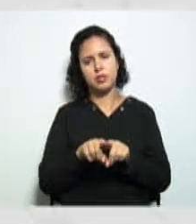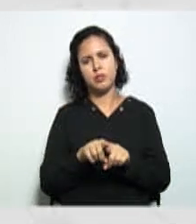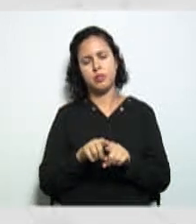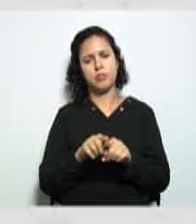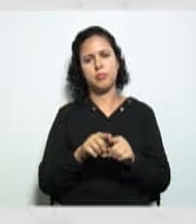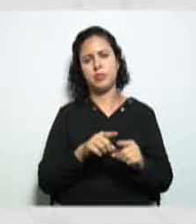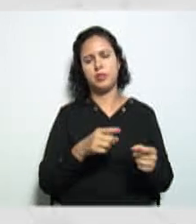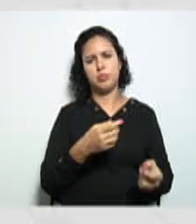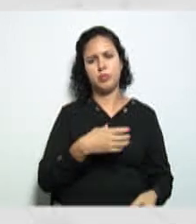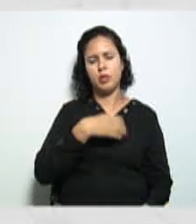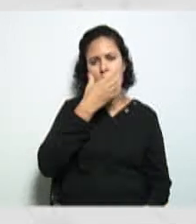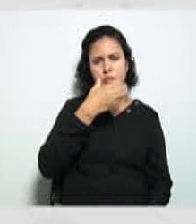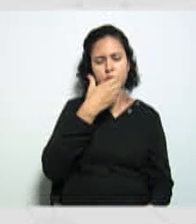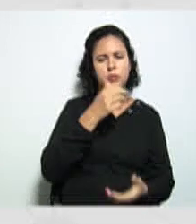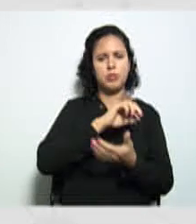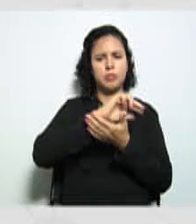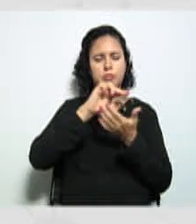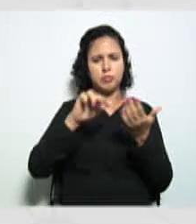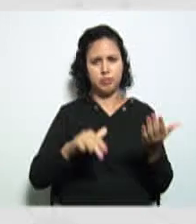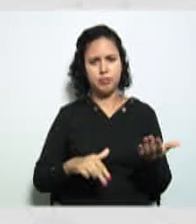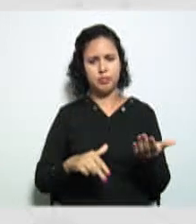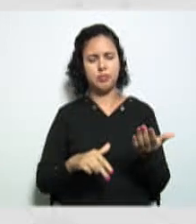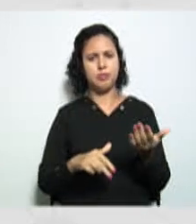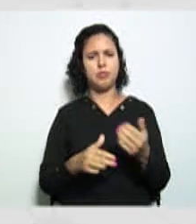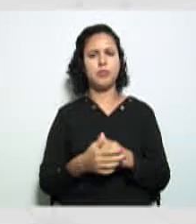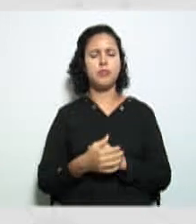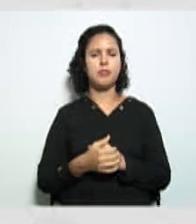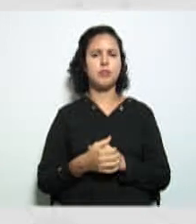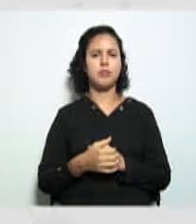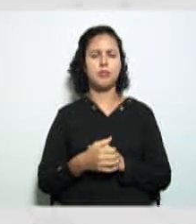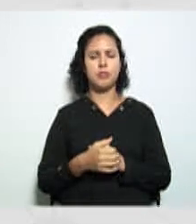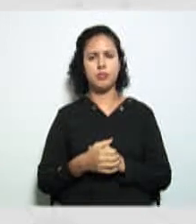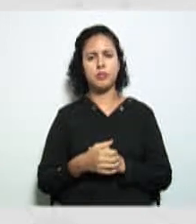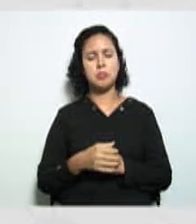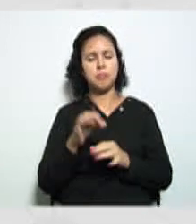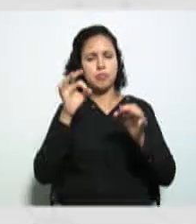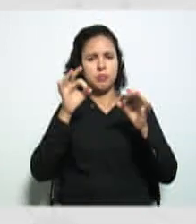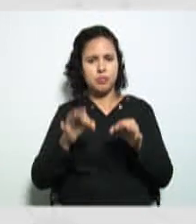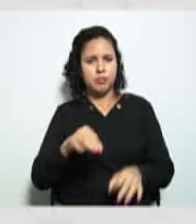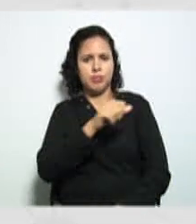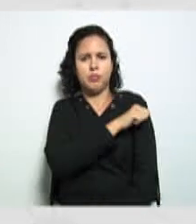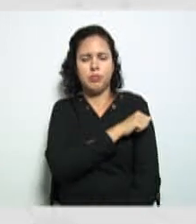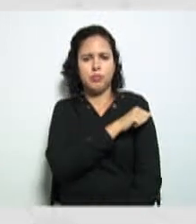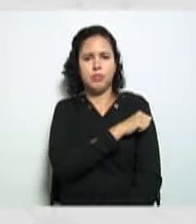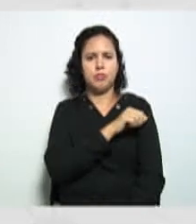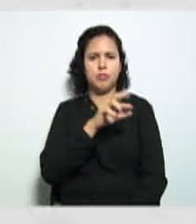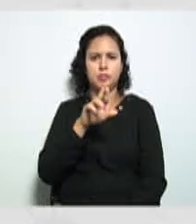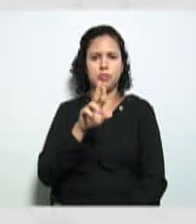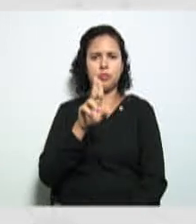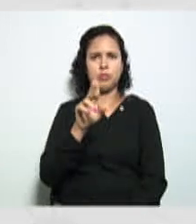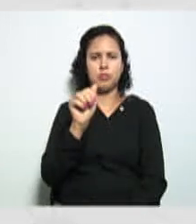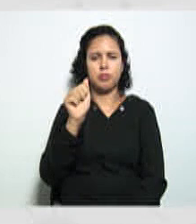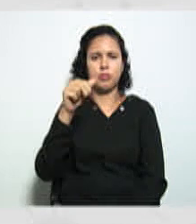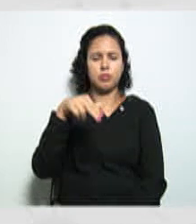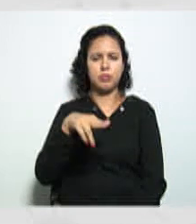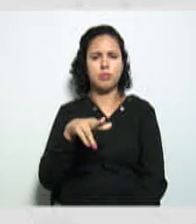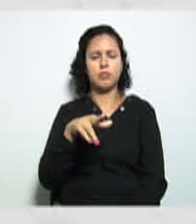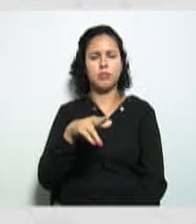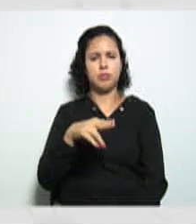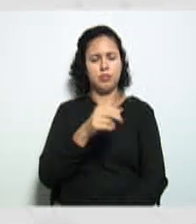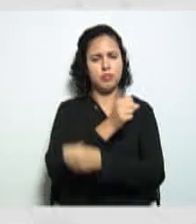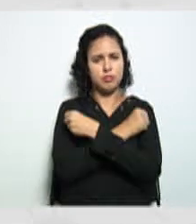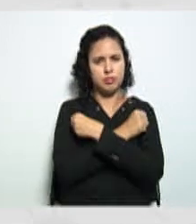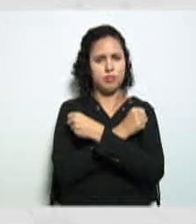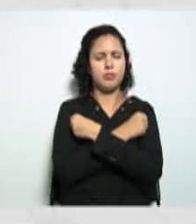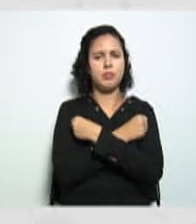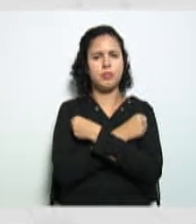amendoim, cana-de-açúcar. O Juan tá corretíssimo. Parabéns, Juan. Isso mesmo. Um abraço aí para a Escola Governador